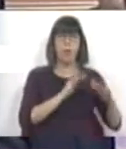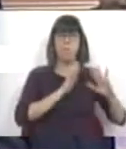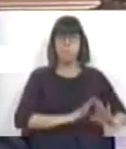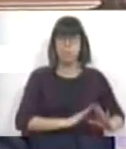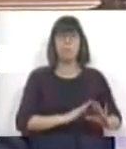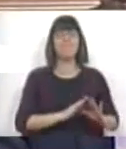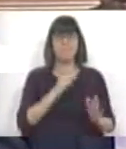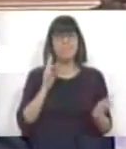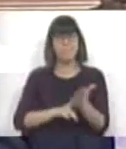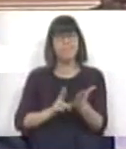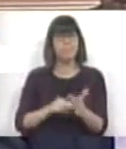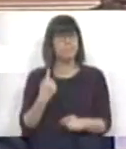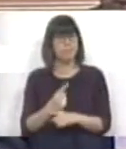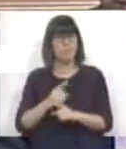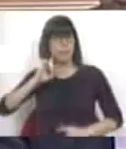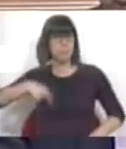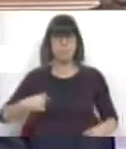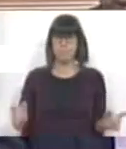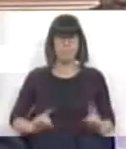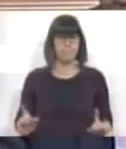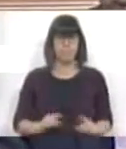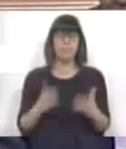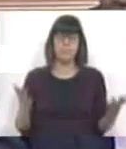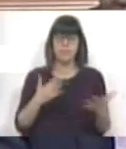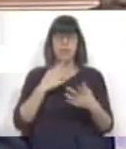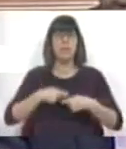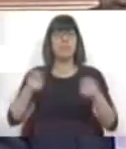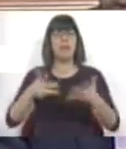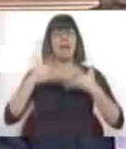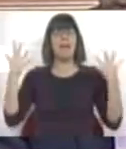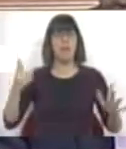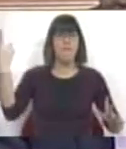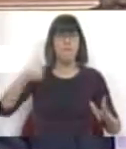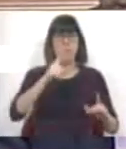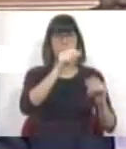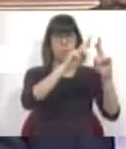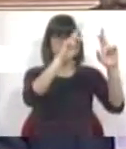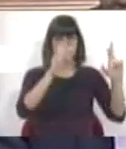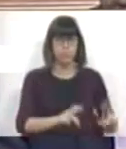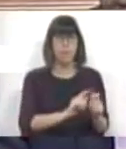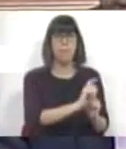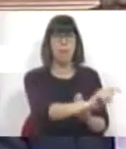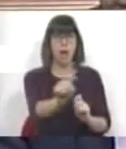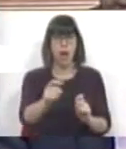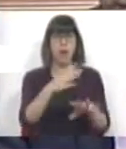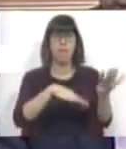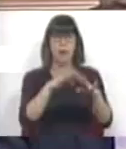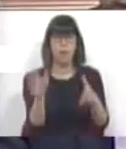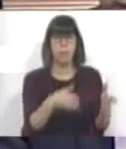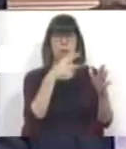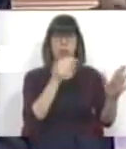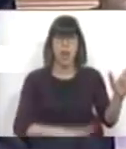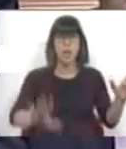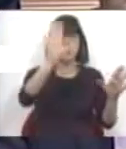exportação. Realidades que também não ignoramos. A grande distribuição força a baixa de preços pagos aos produtores no